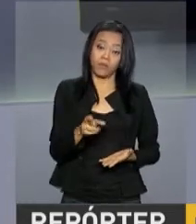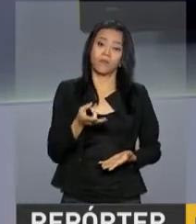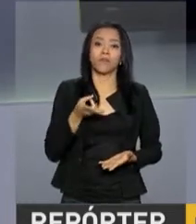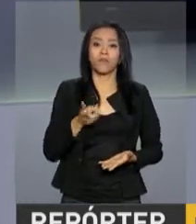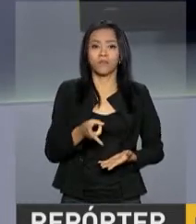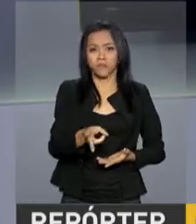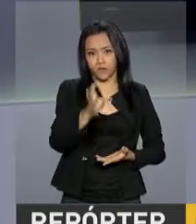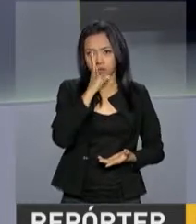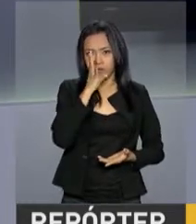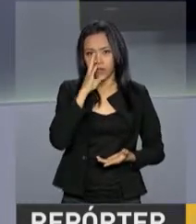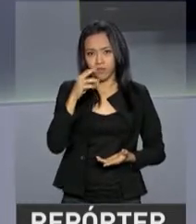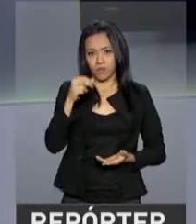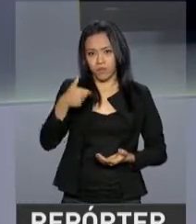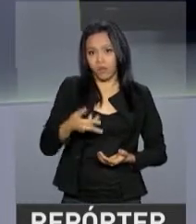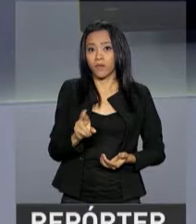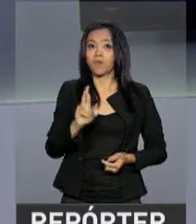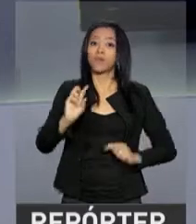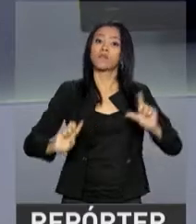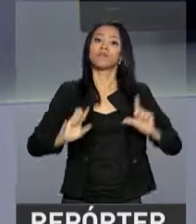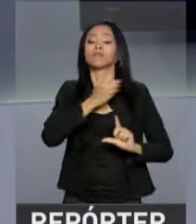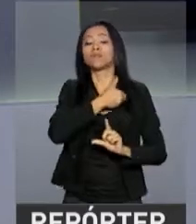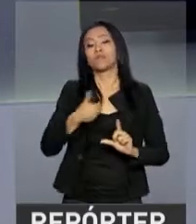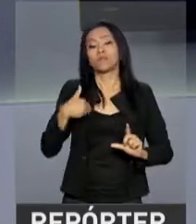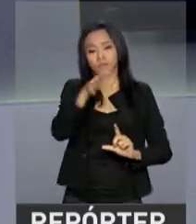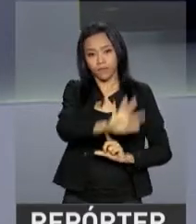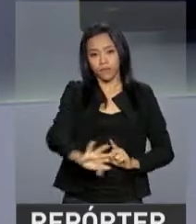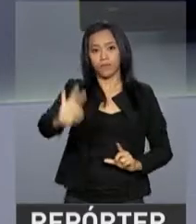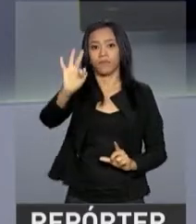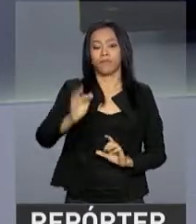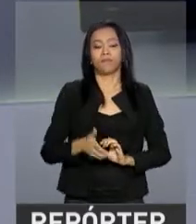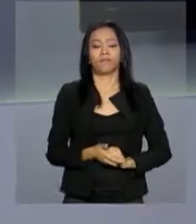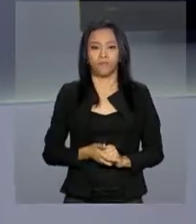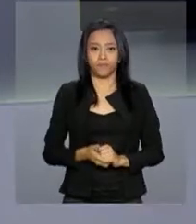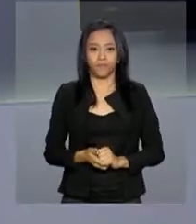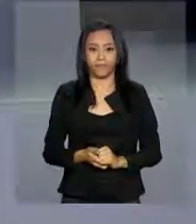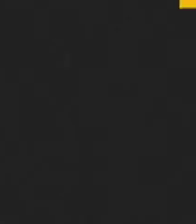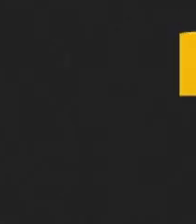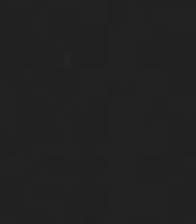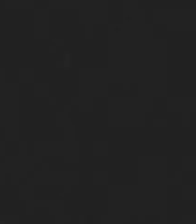internet continue com a gente na nbr a tv do governo federal